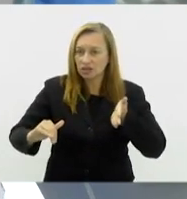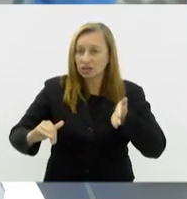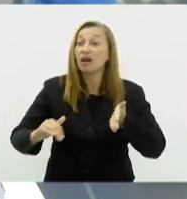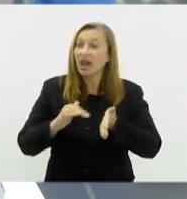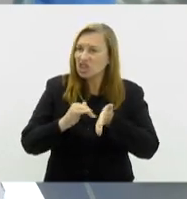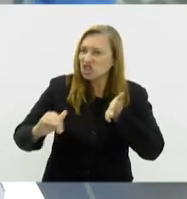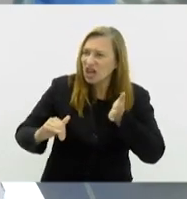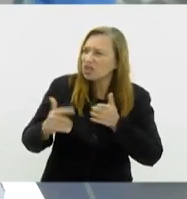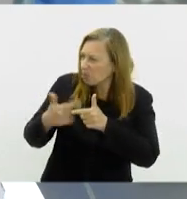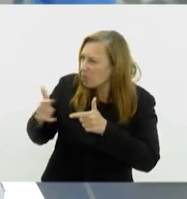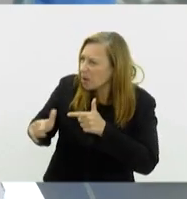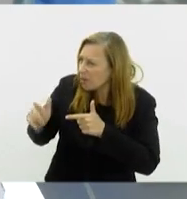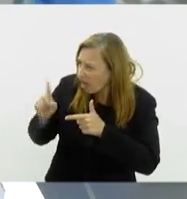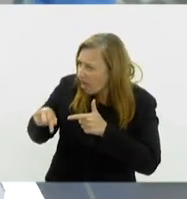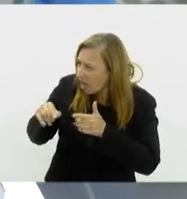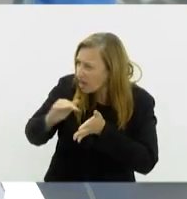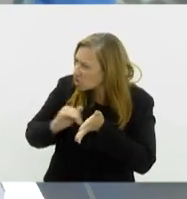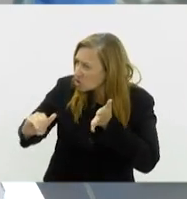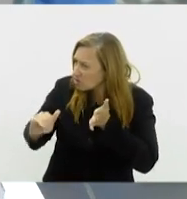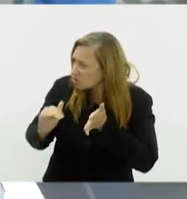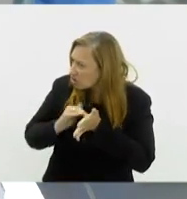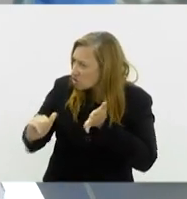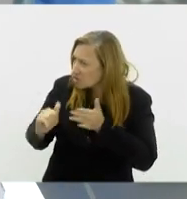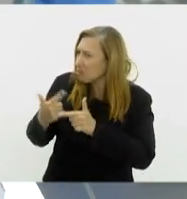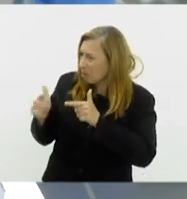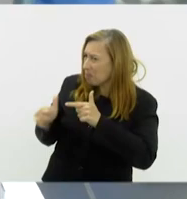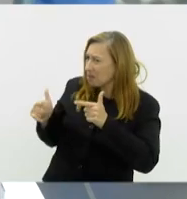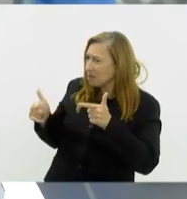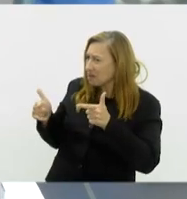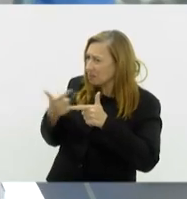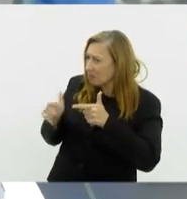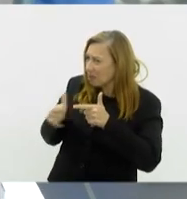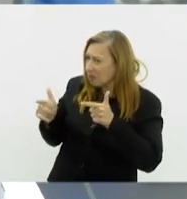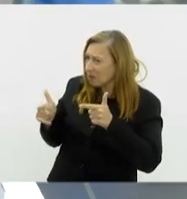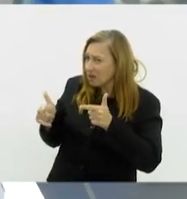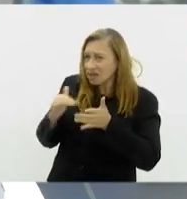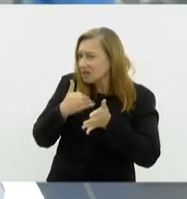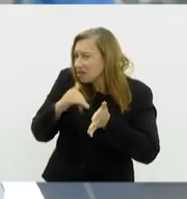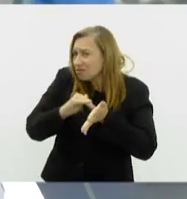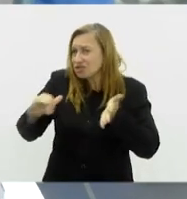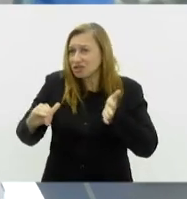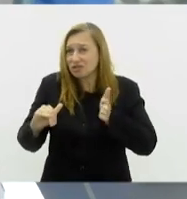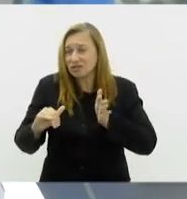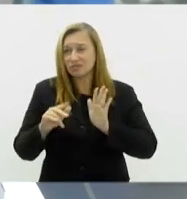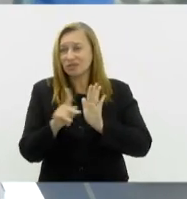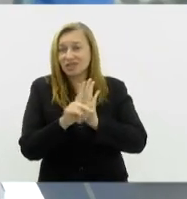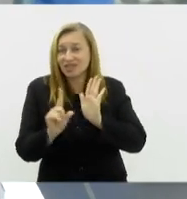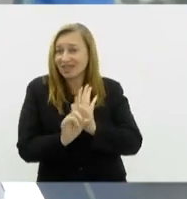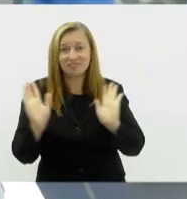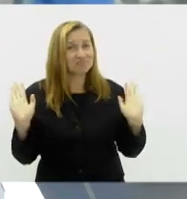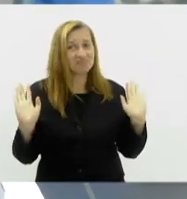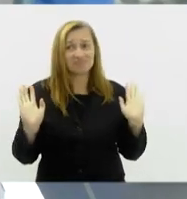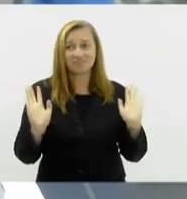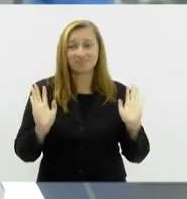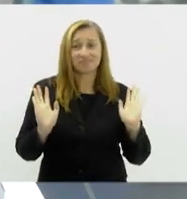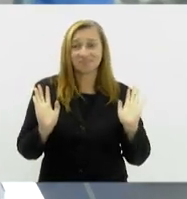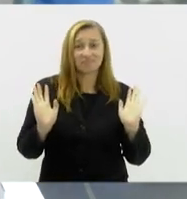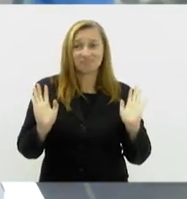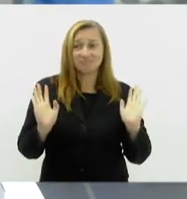retirado retira pronto o os dois projetos de lei são retirados isso não brincadeira por favor